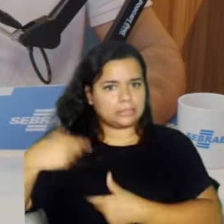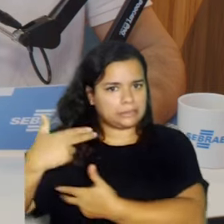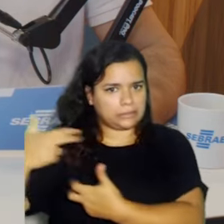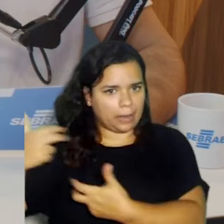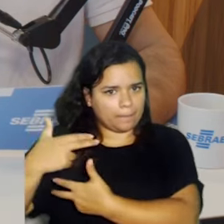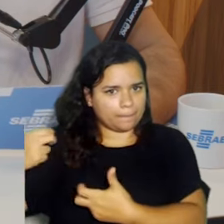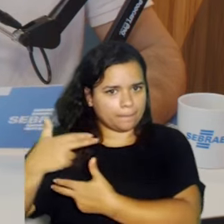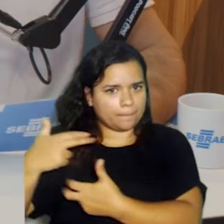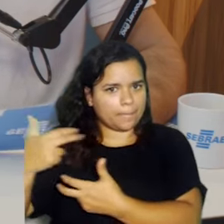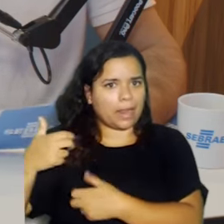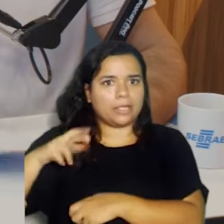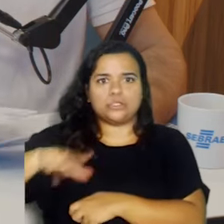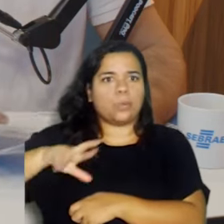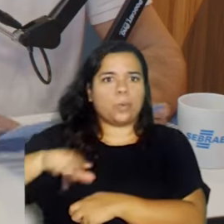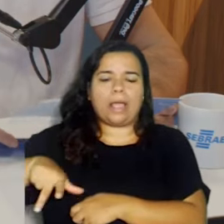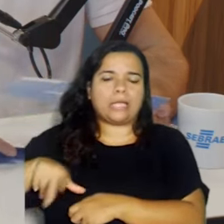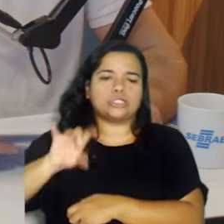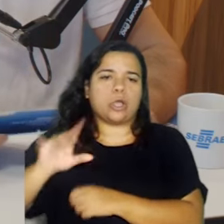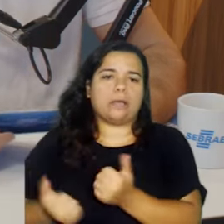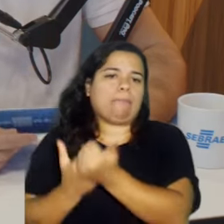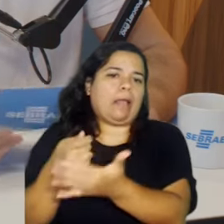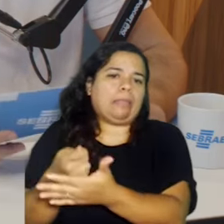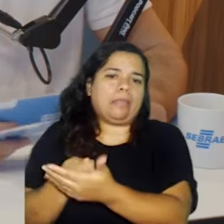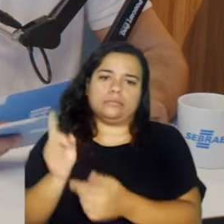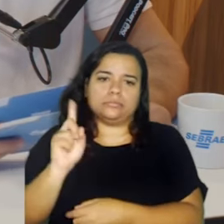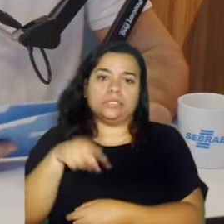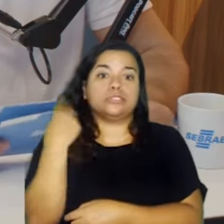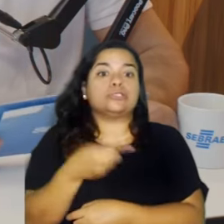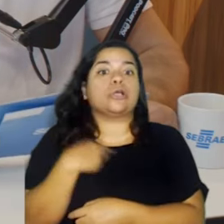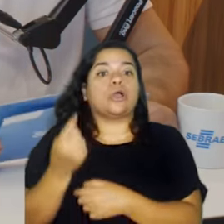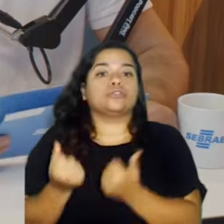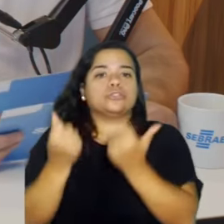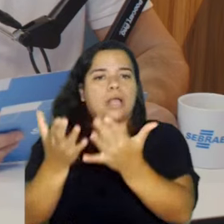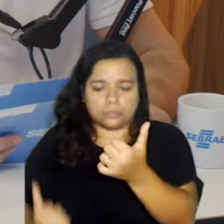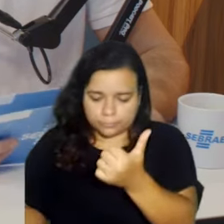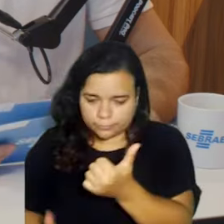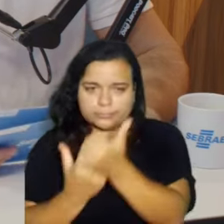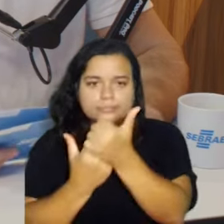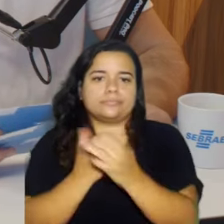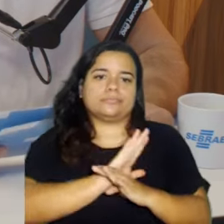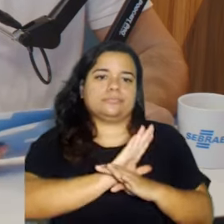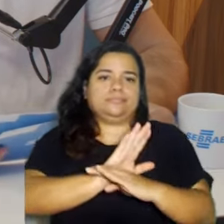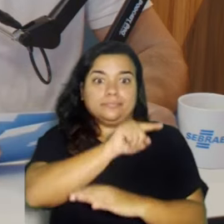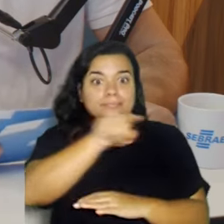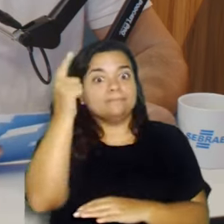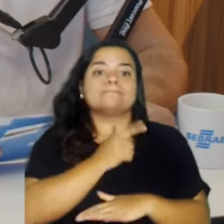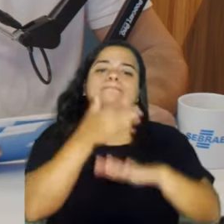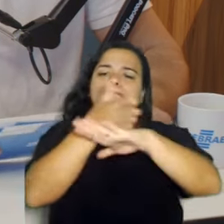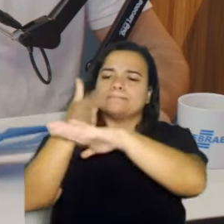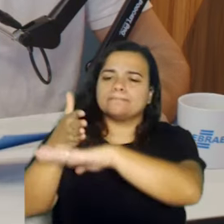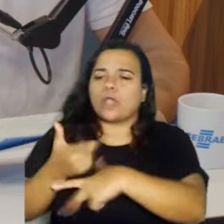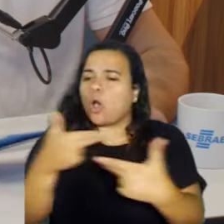sebrai é mais do que um órgão de obrigação pelo contrário Nós só estamos sendo um suporte para que vocês tenham